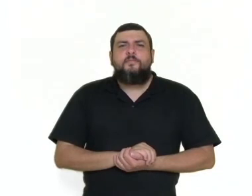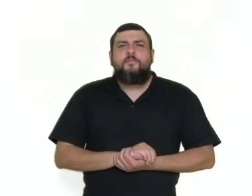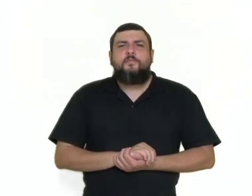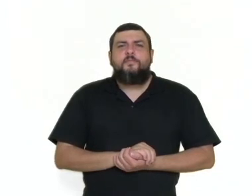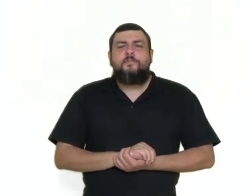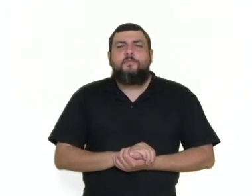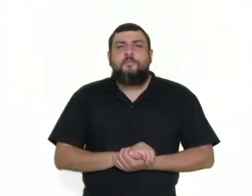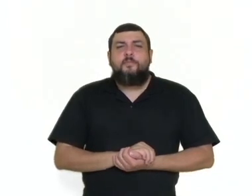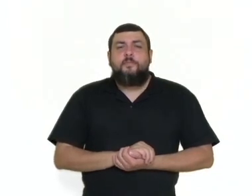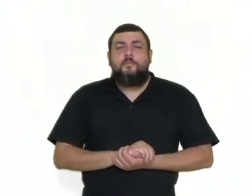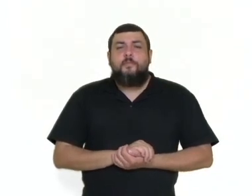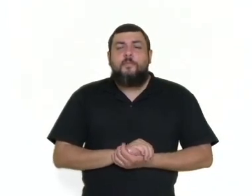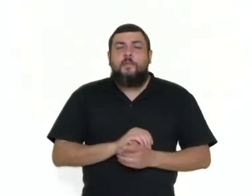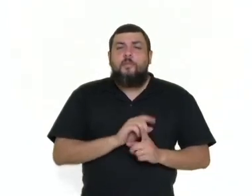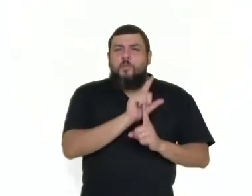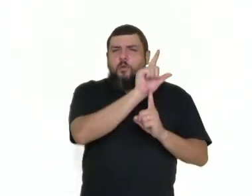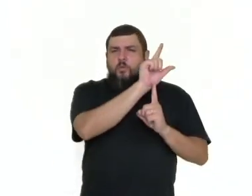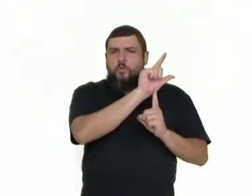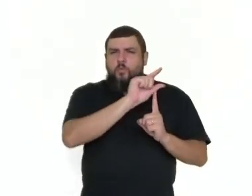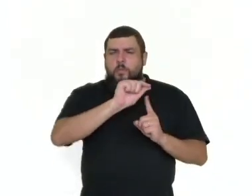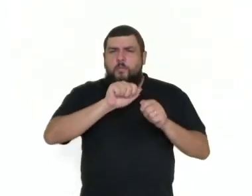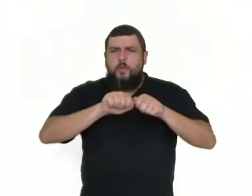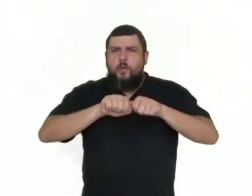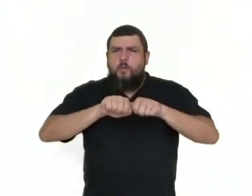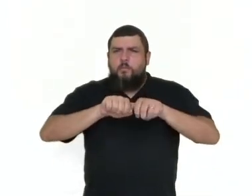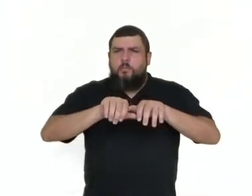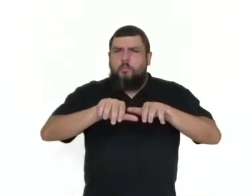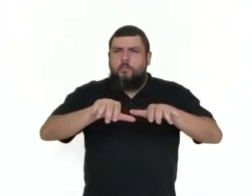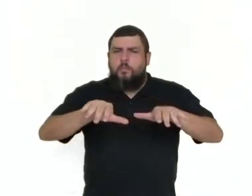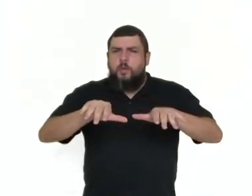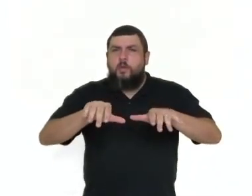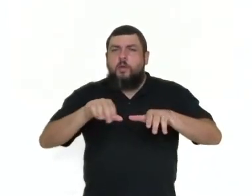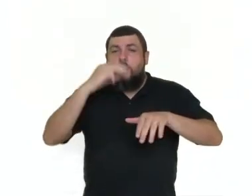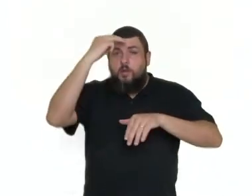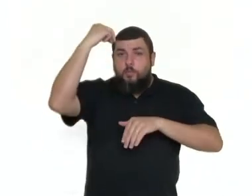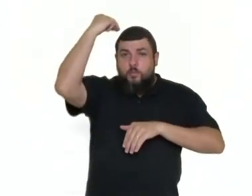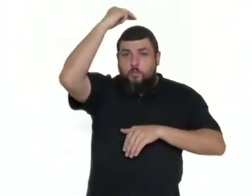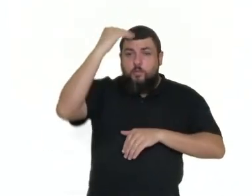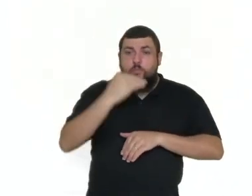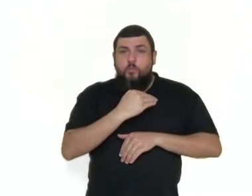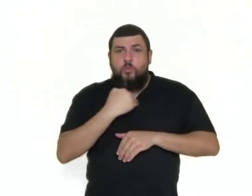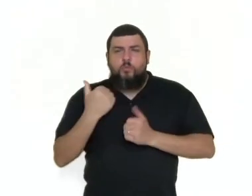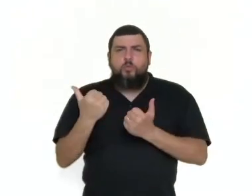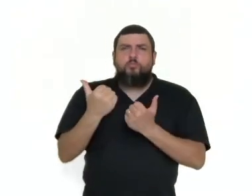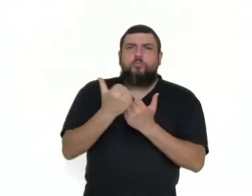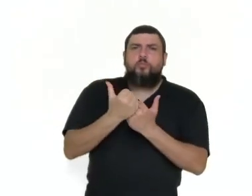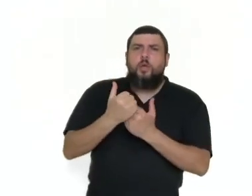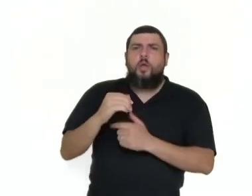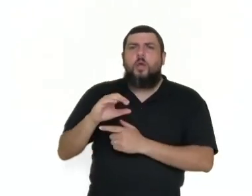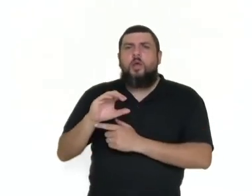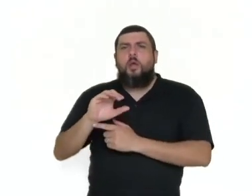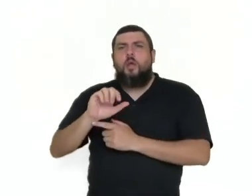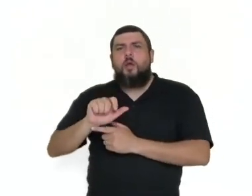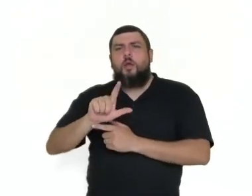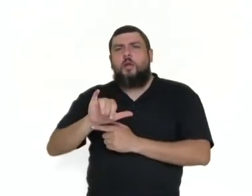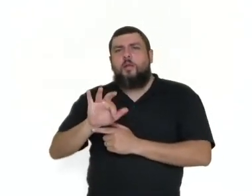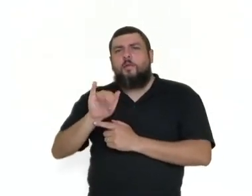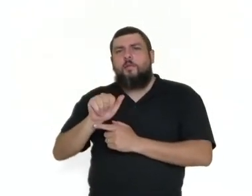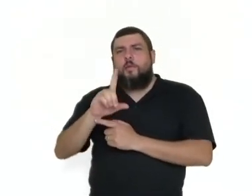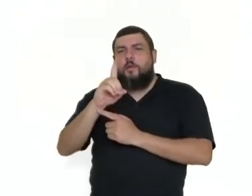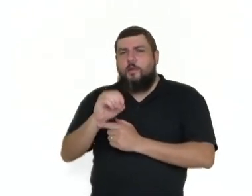expansão do islamismo, após a morte de Maomé, surgiram os califados. Por exemplo, o califado de Rashidun e